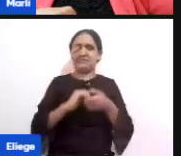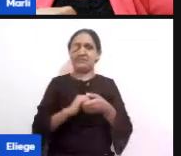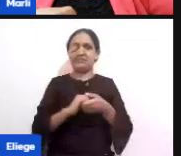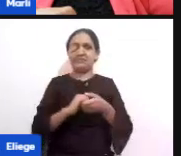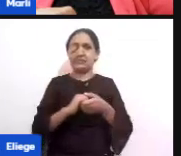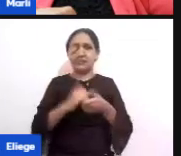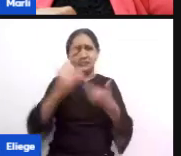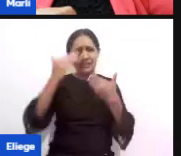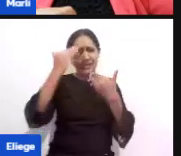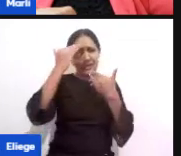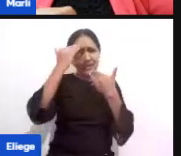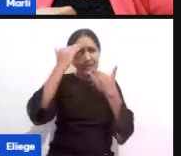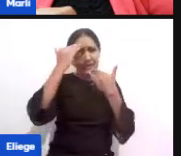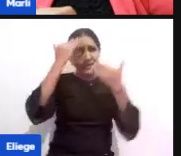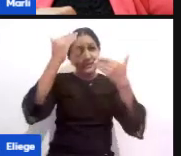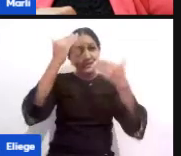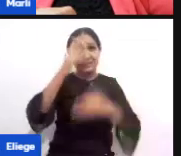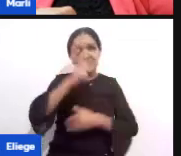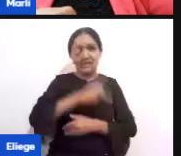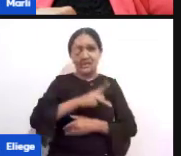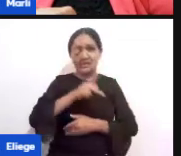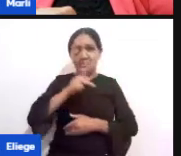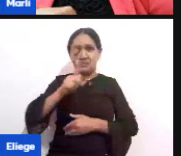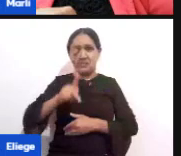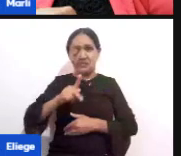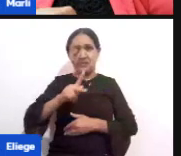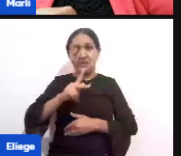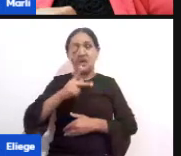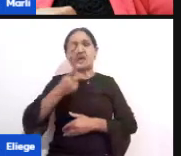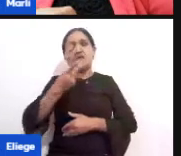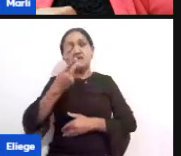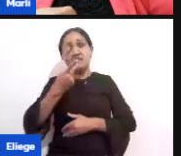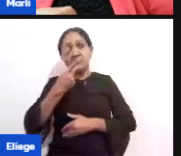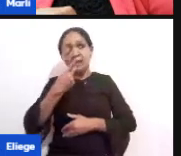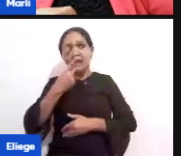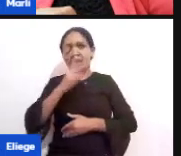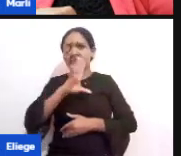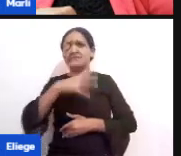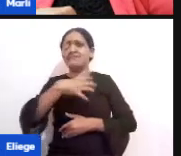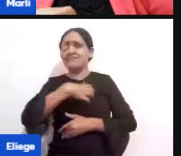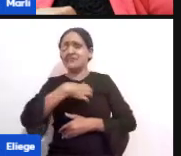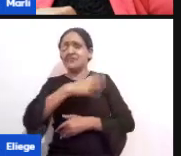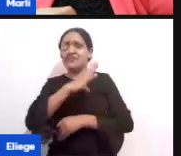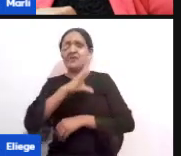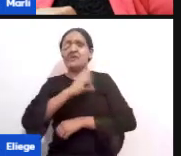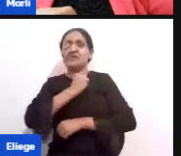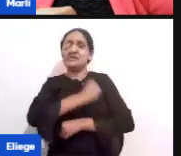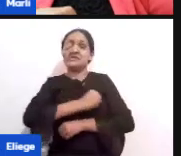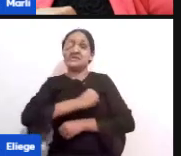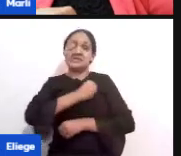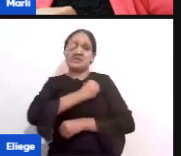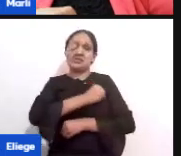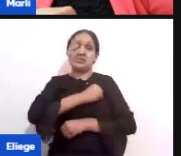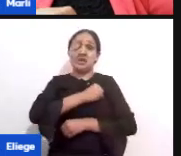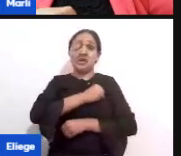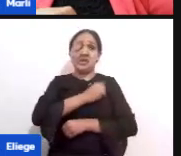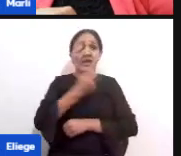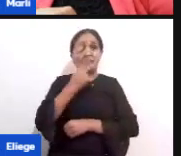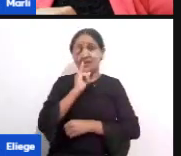Agradecer a professora, dizer que sentiu saudades e o quanto ela é